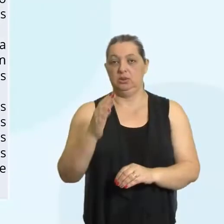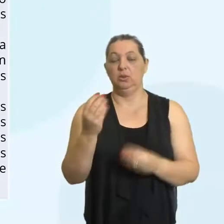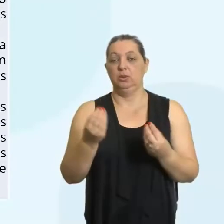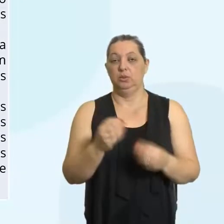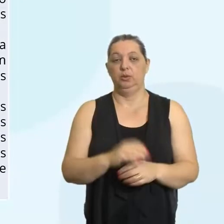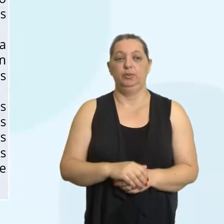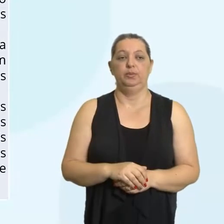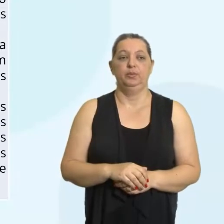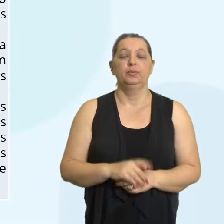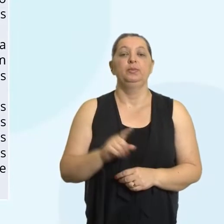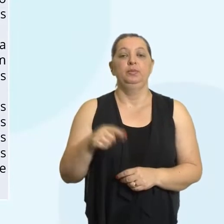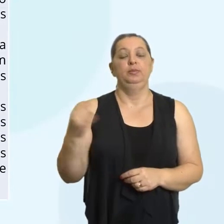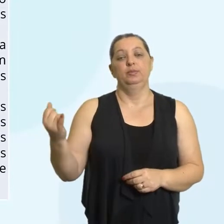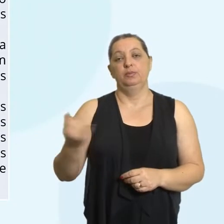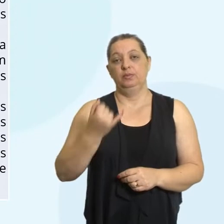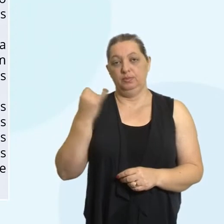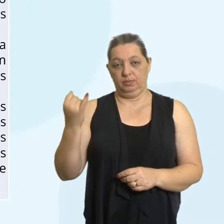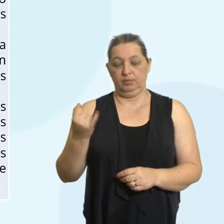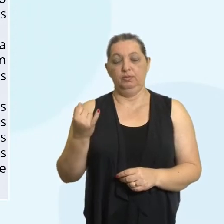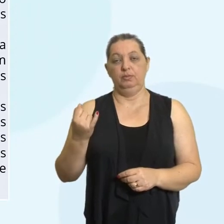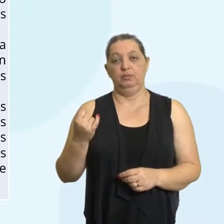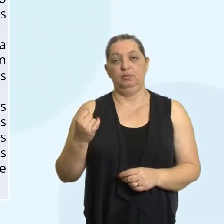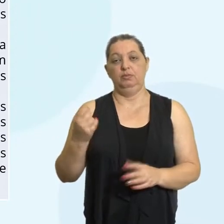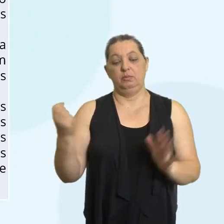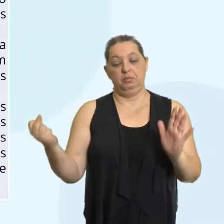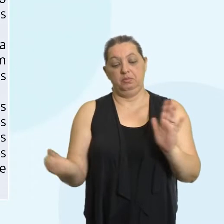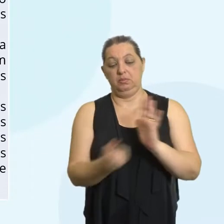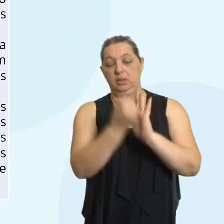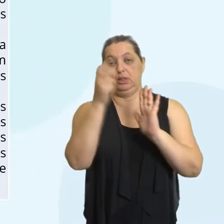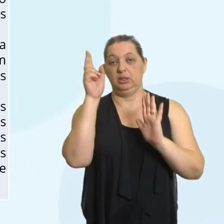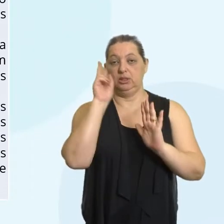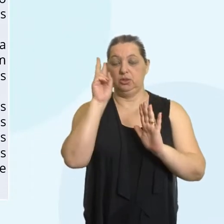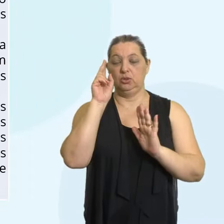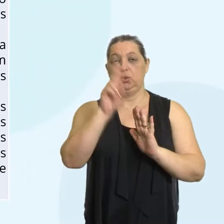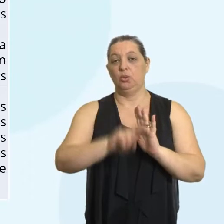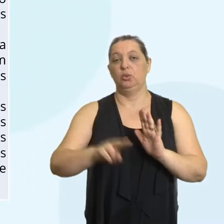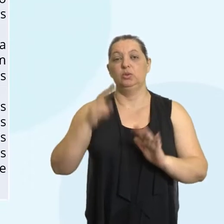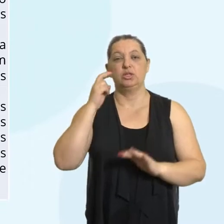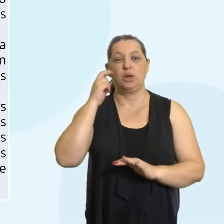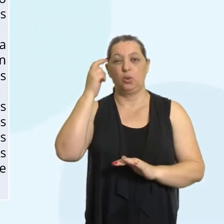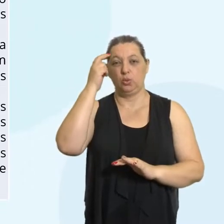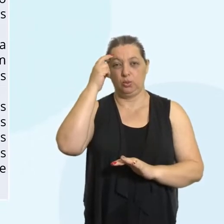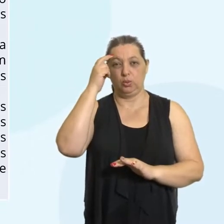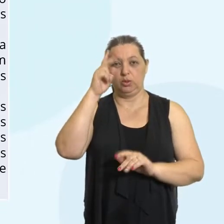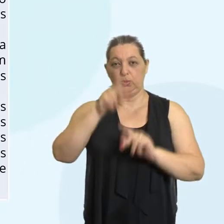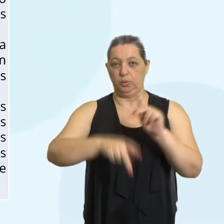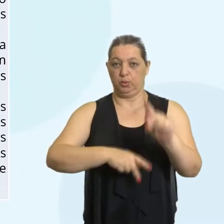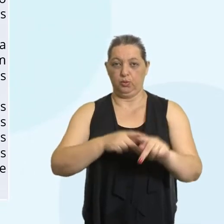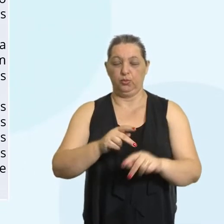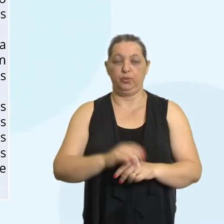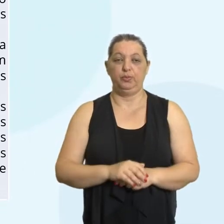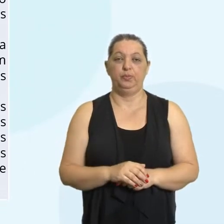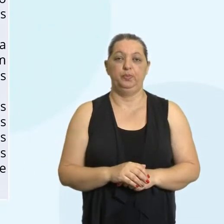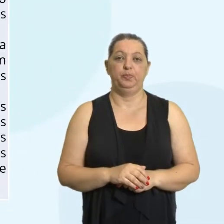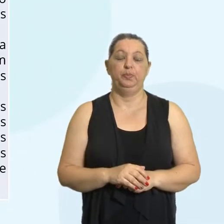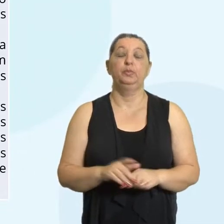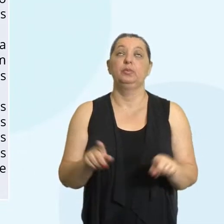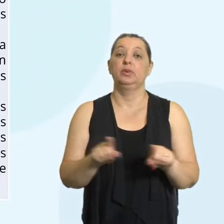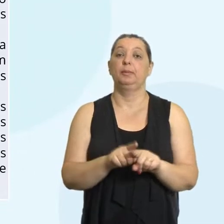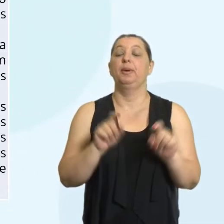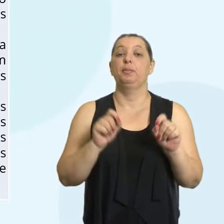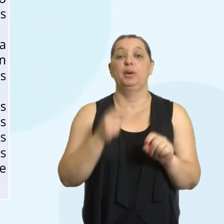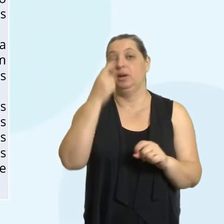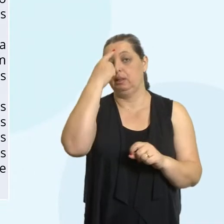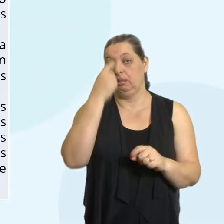É importante contextualizar esse períodos históricos né o uso da cultura desses povos né E aí vendo qual que é a